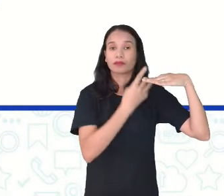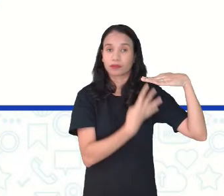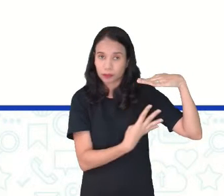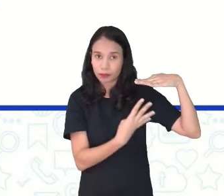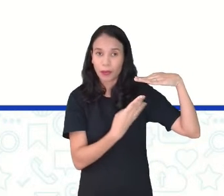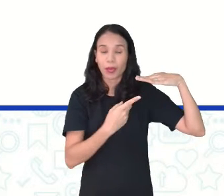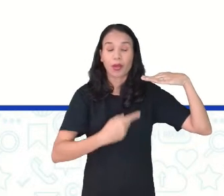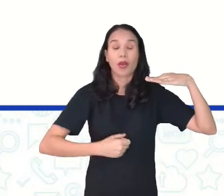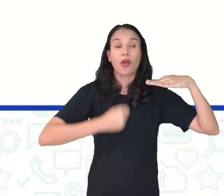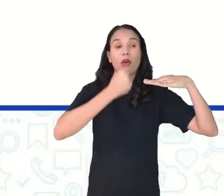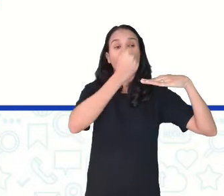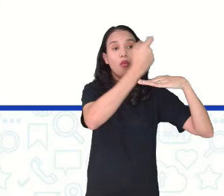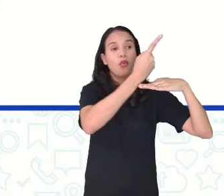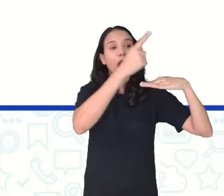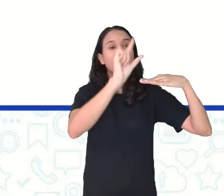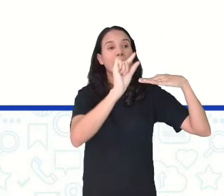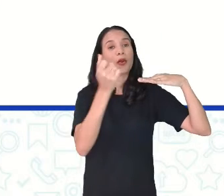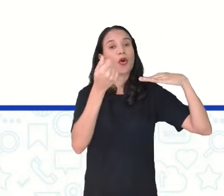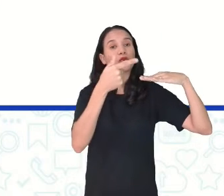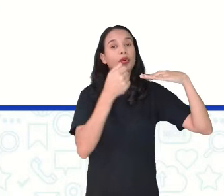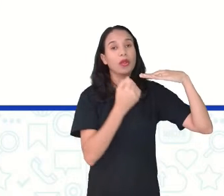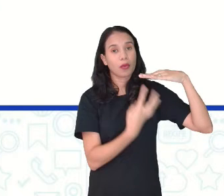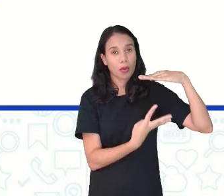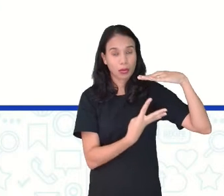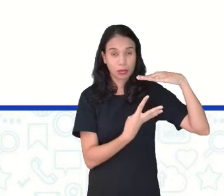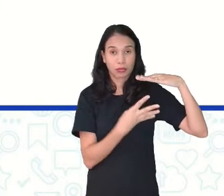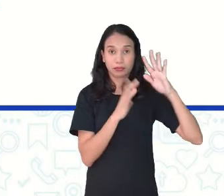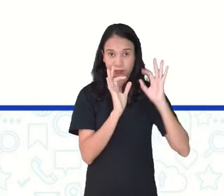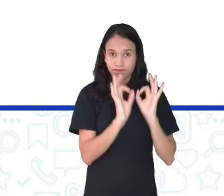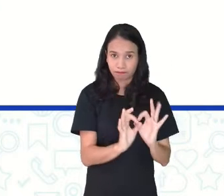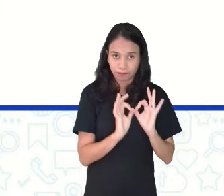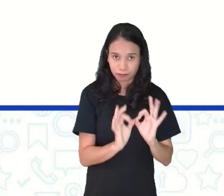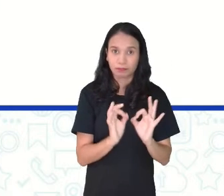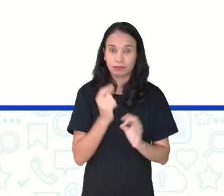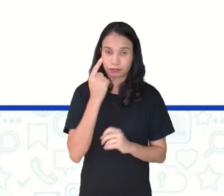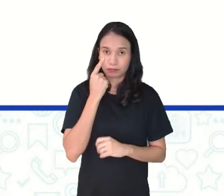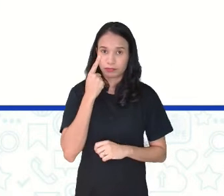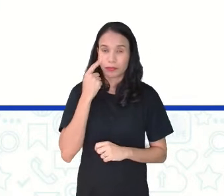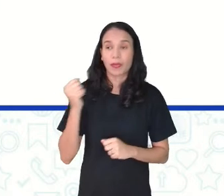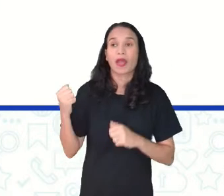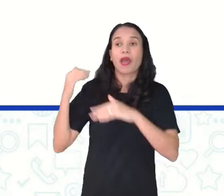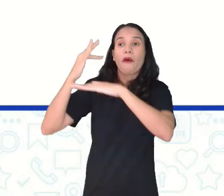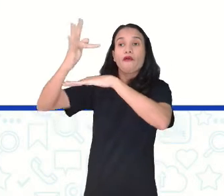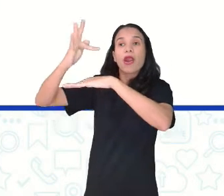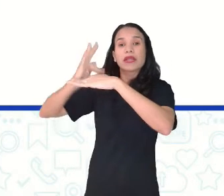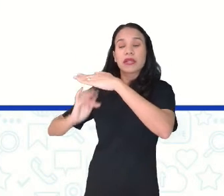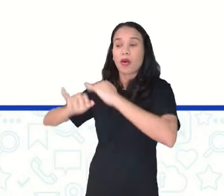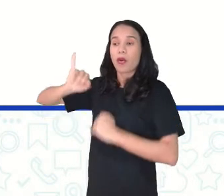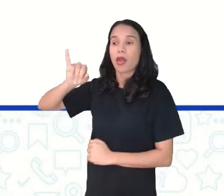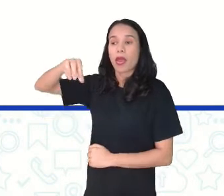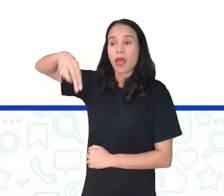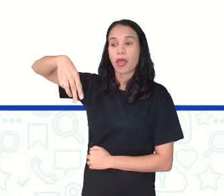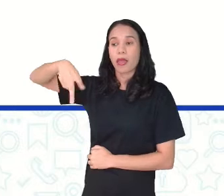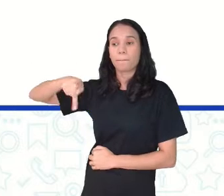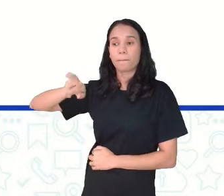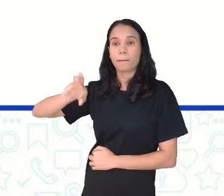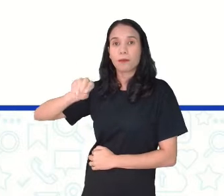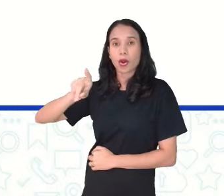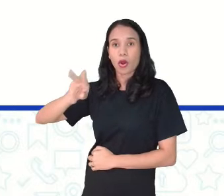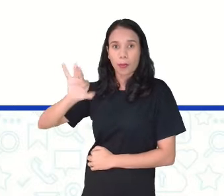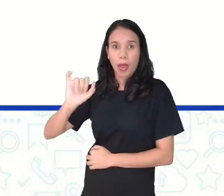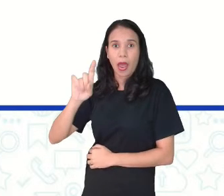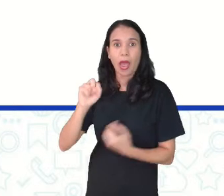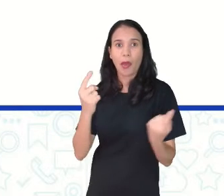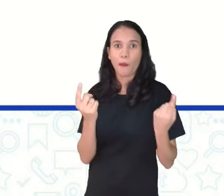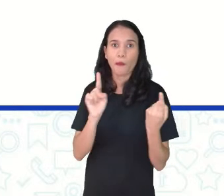o número 1 ele é menor do que o 4, tá bom? Frações impróprias é justamente o